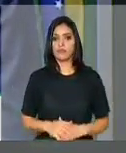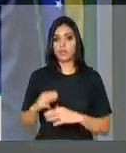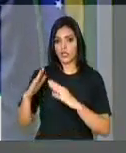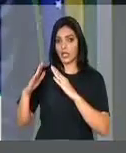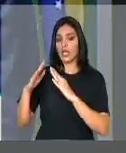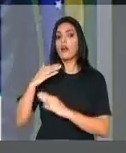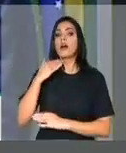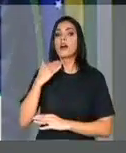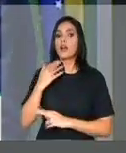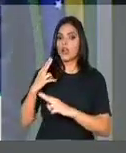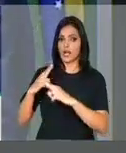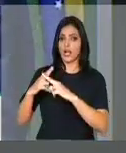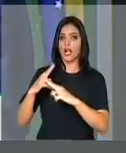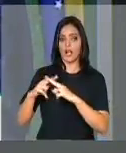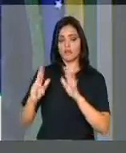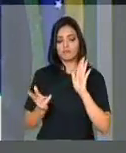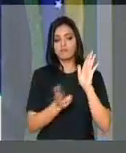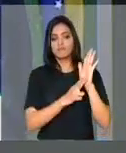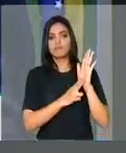Reconhece que